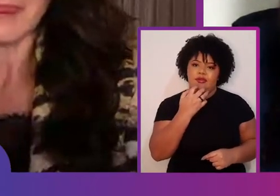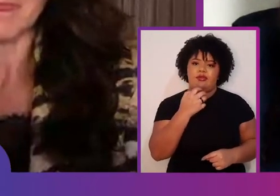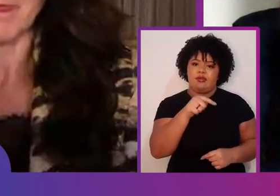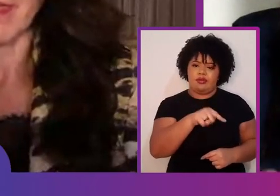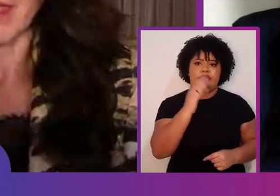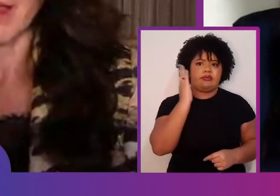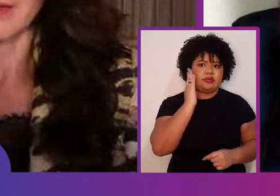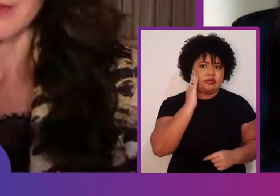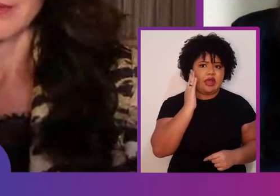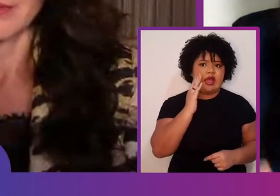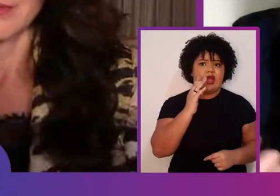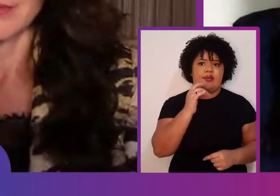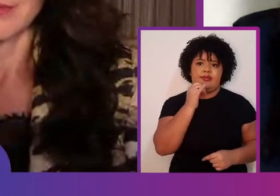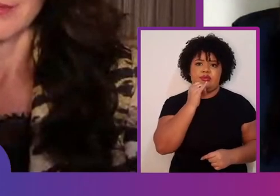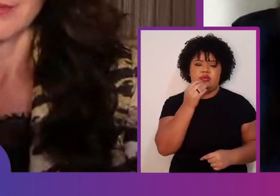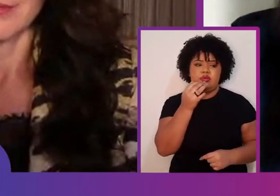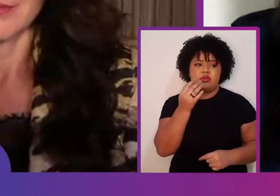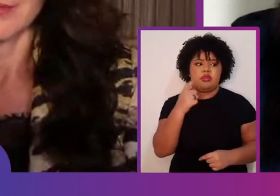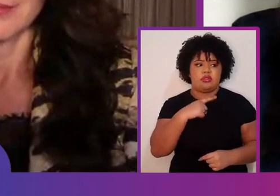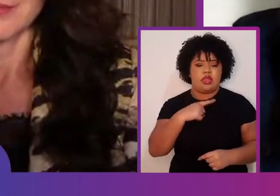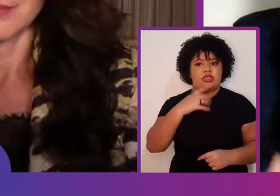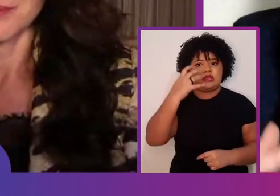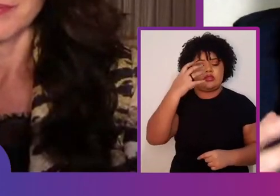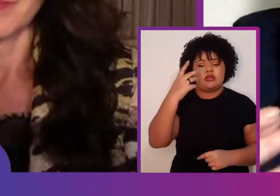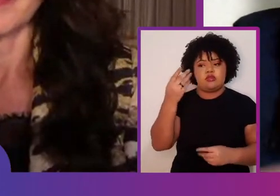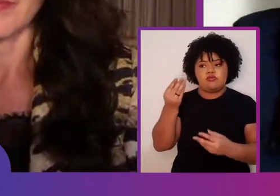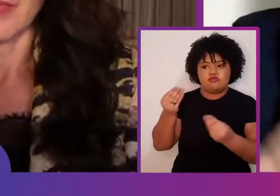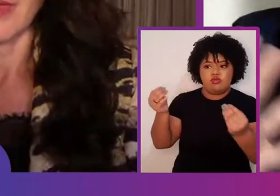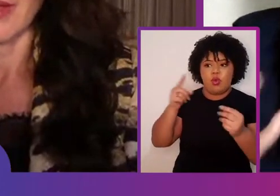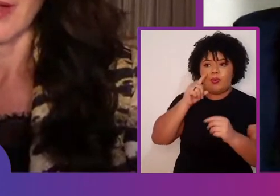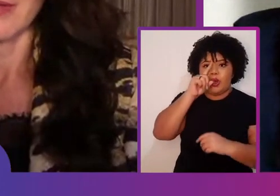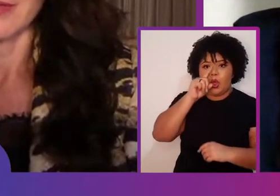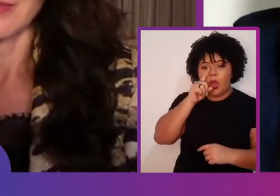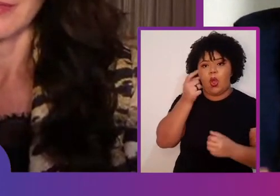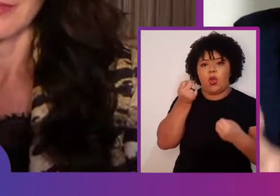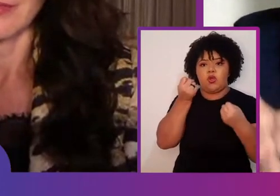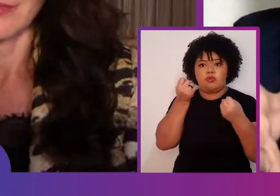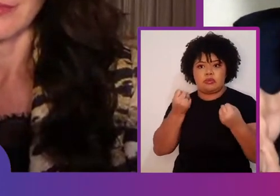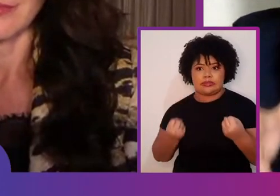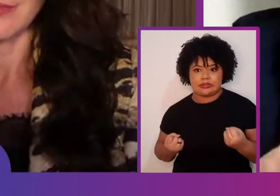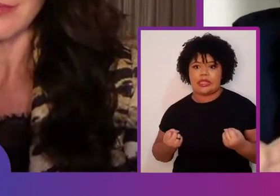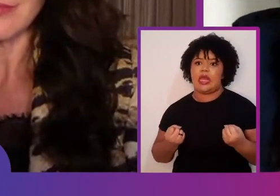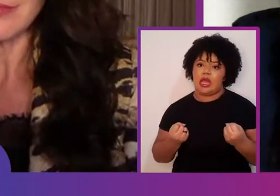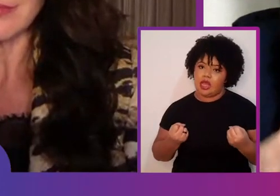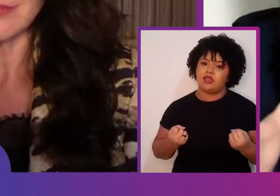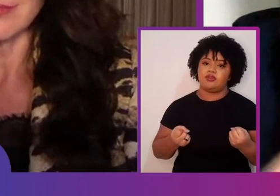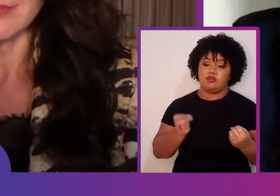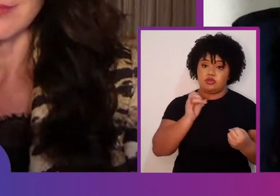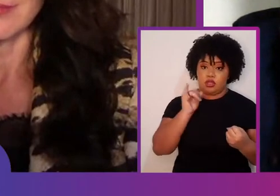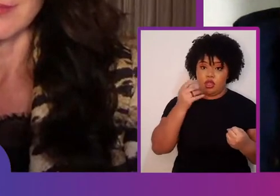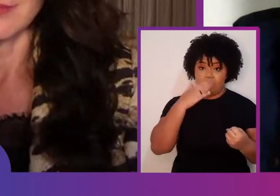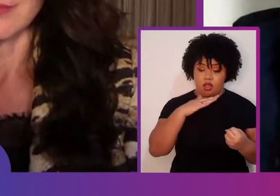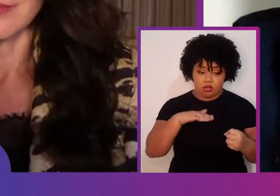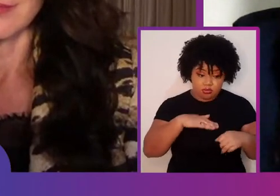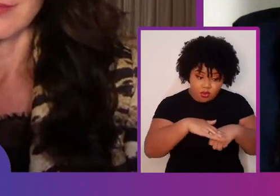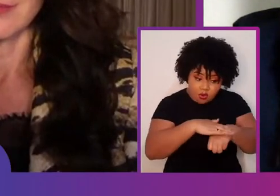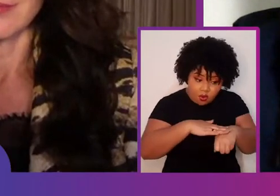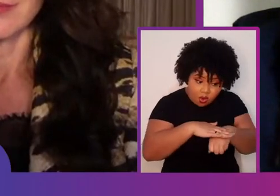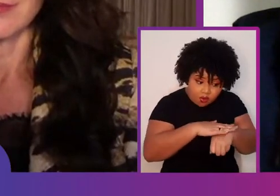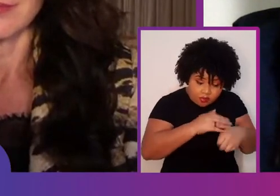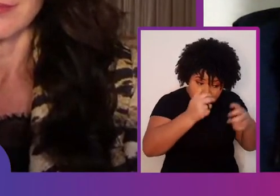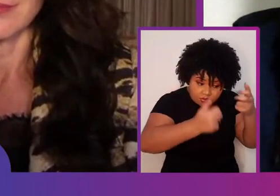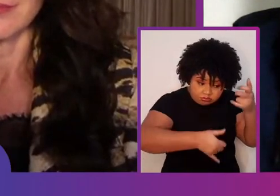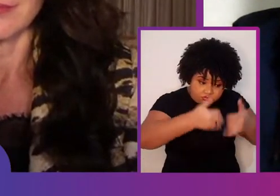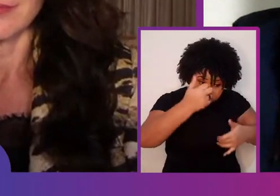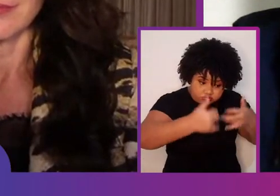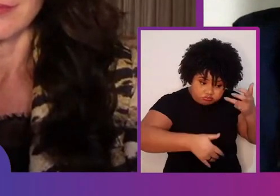quando dói, o quanto isso é sério, o quanto isso é pesaroso. E se a gente discutir com ela com as emoções bastante bem pontuadas, ela é